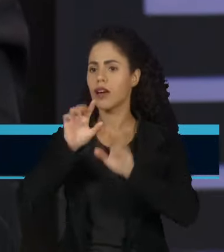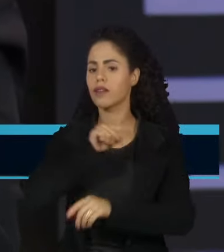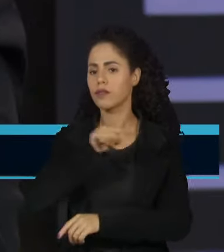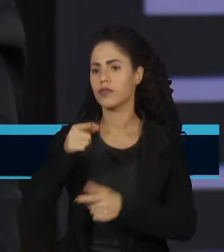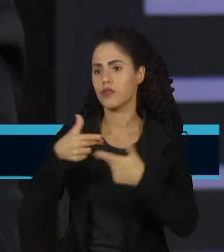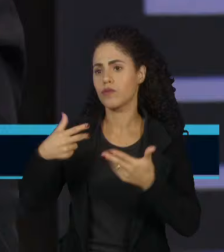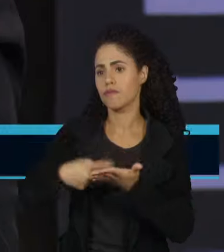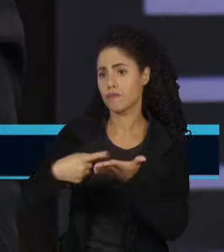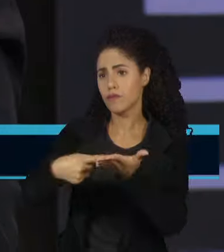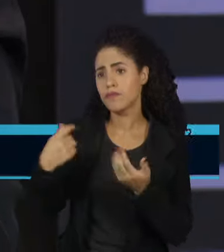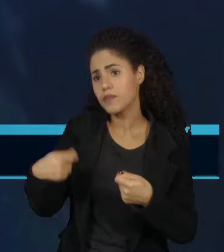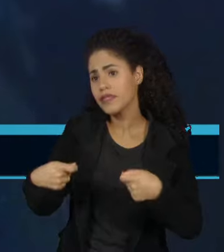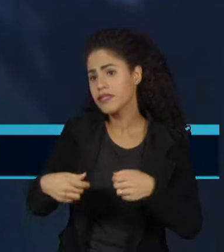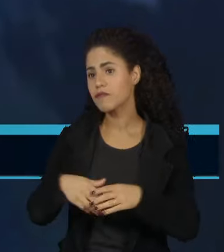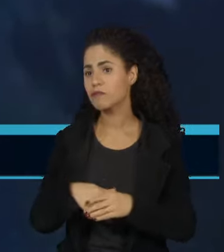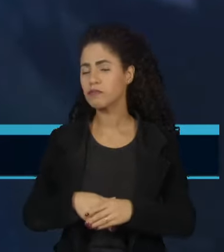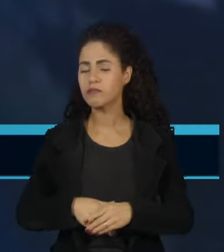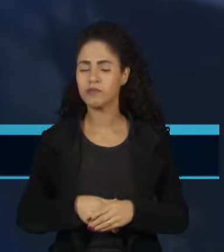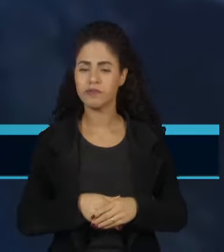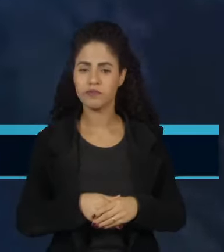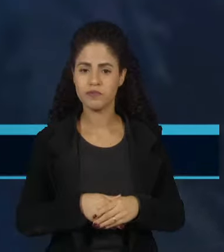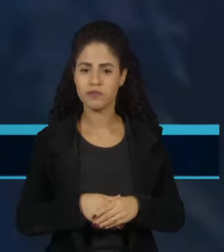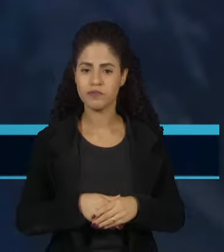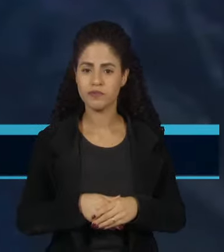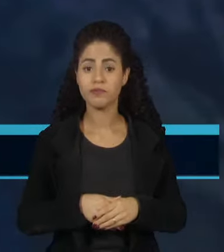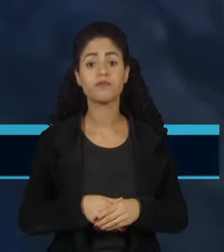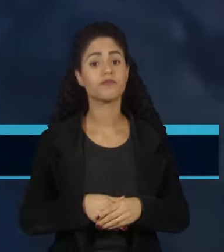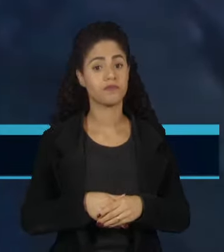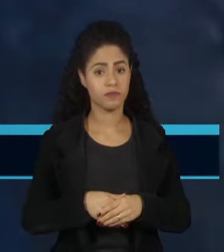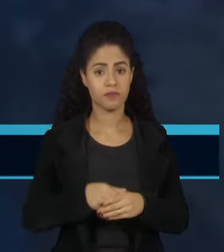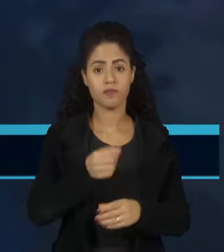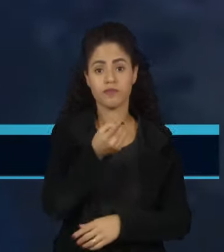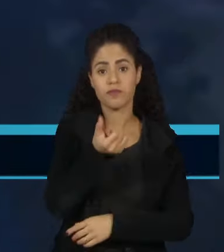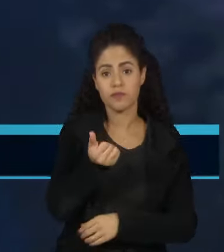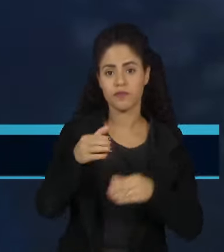negocia. A 16ª cúpula do BRICS terminou.